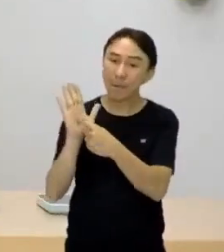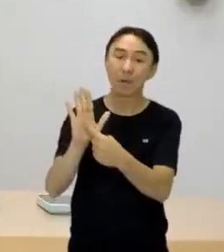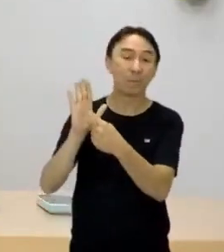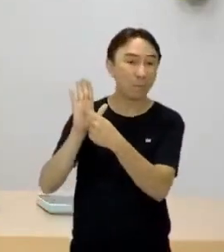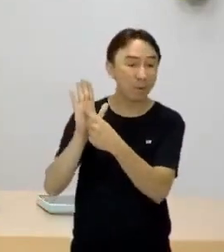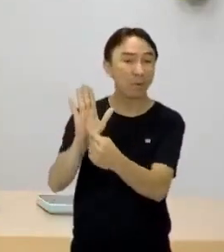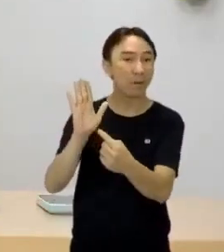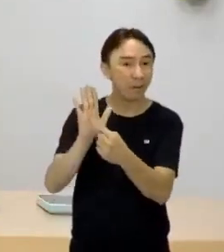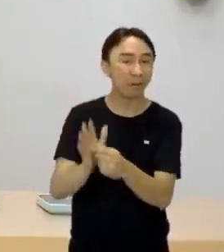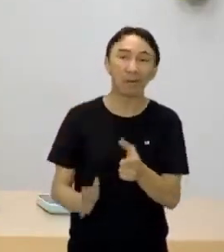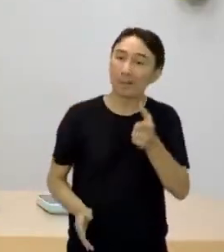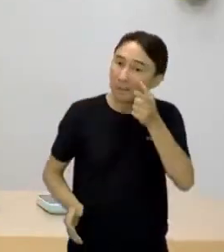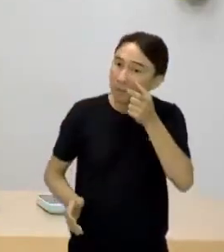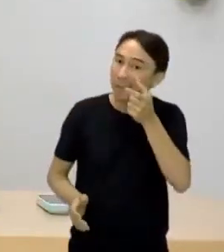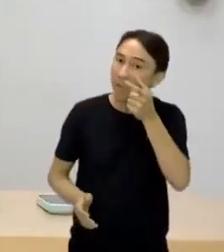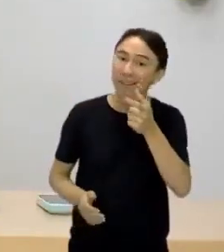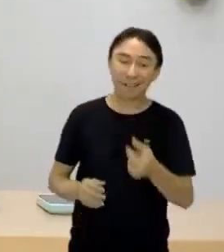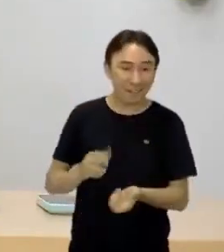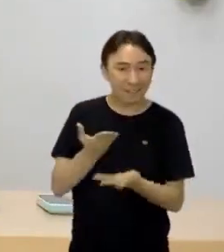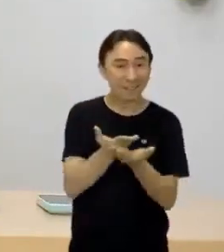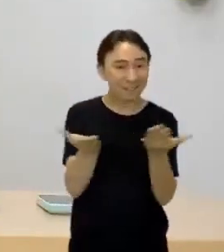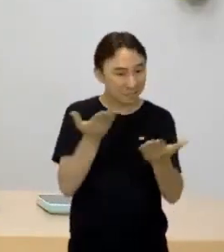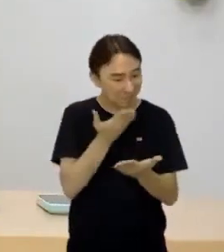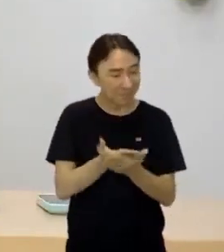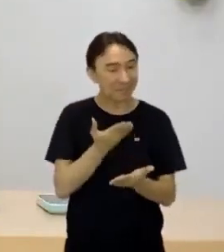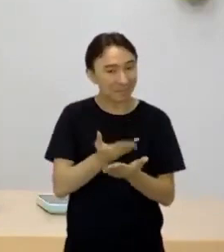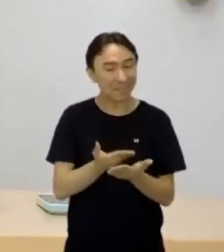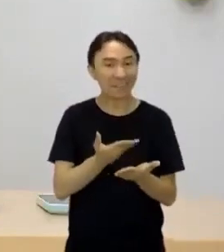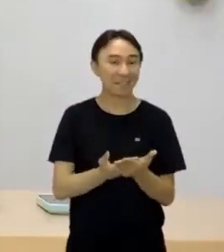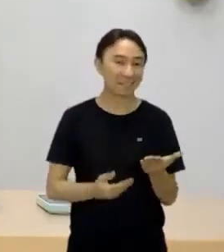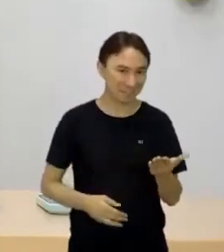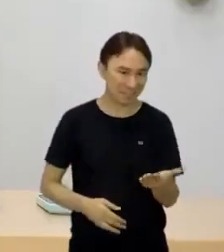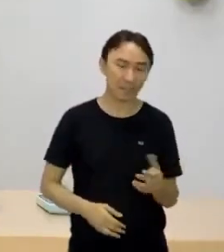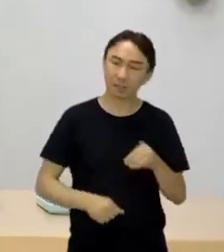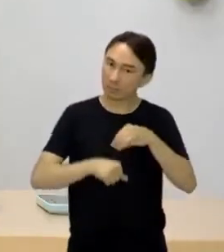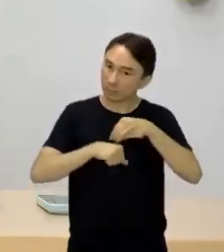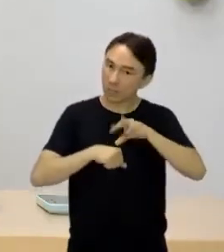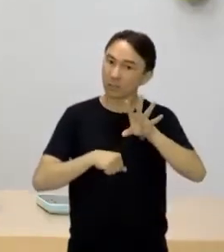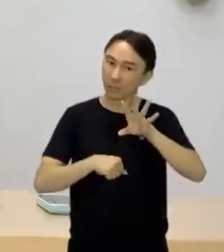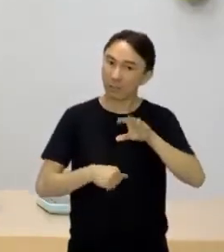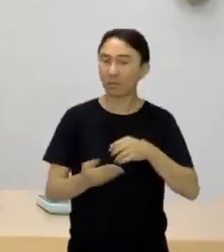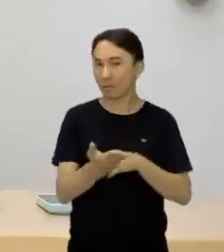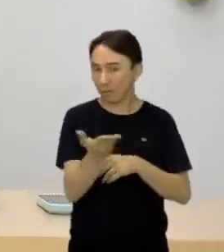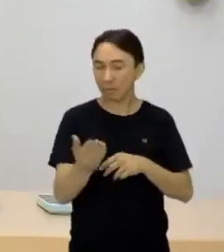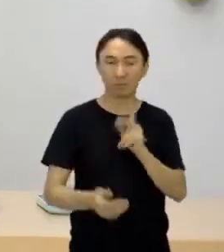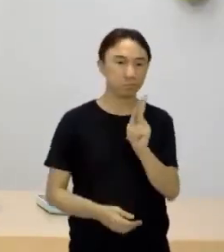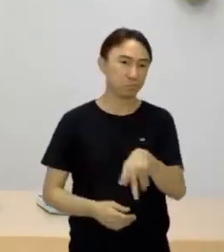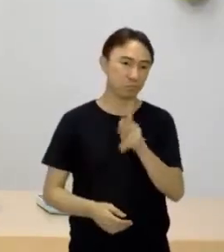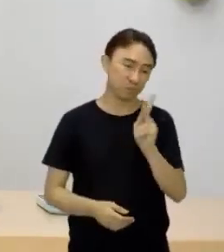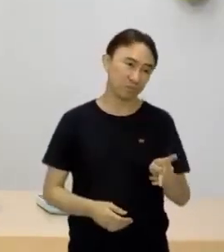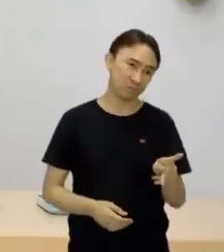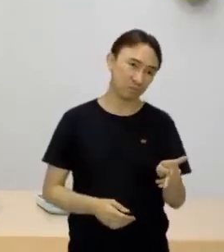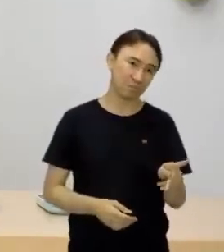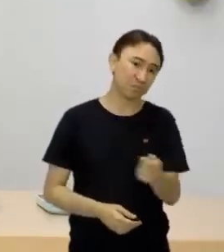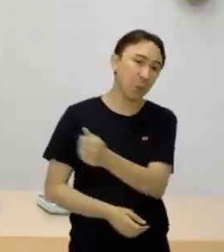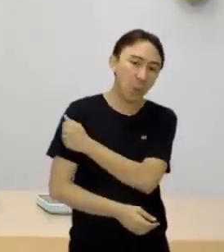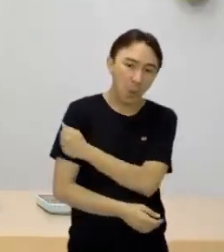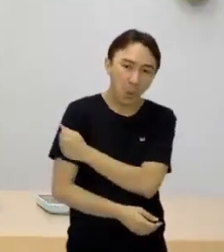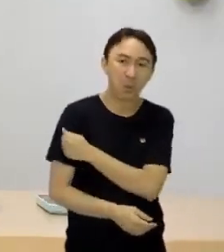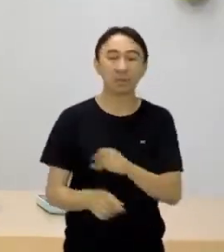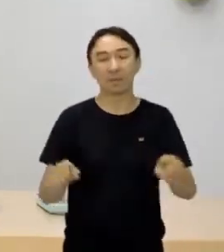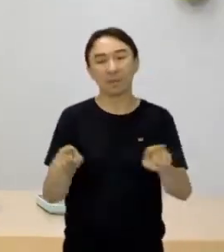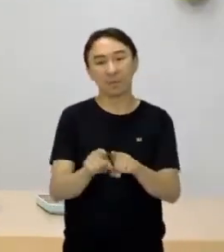muito interessante, né, para vocês estarem estudando. Então é uma sugestão que a gente está dando aí para o professor e até para o aluno, quando pegar